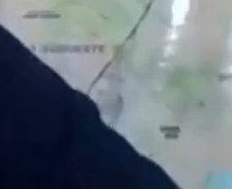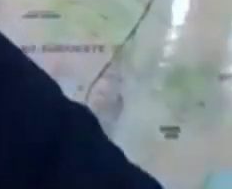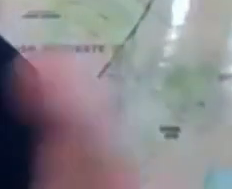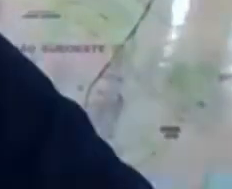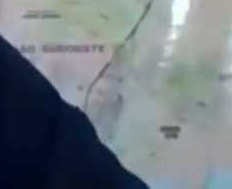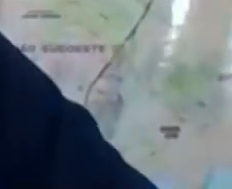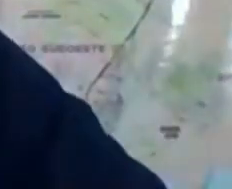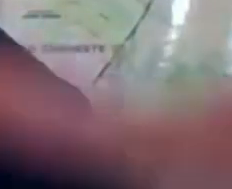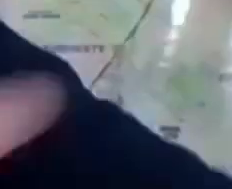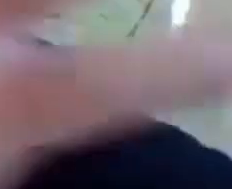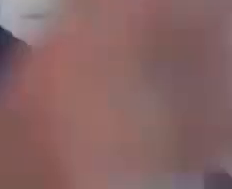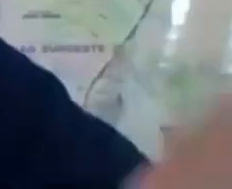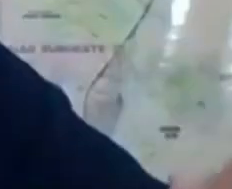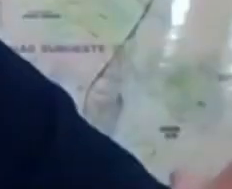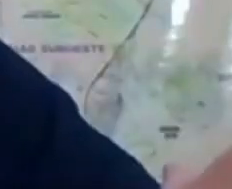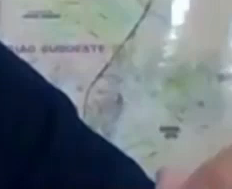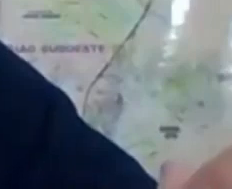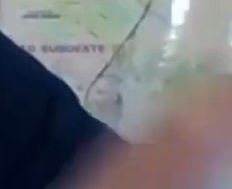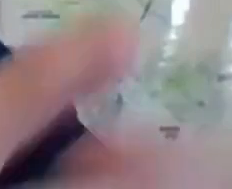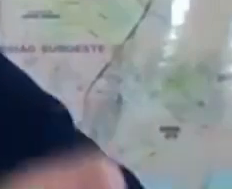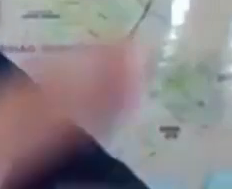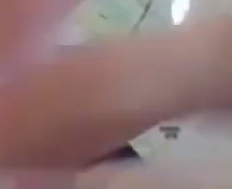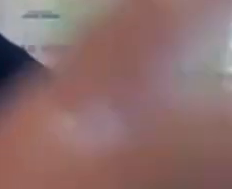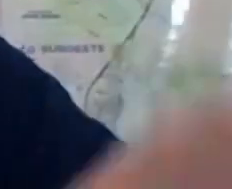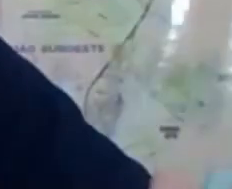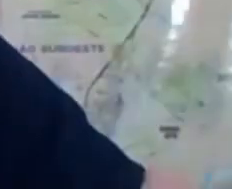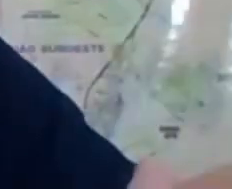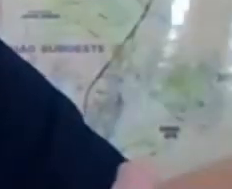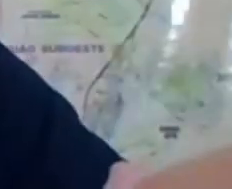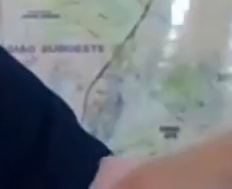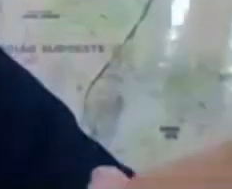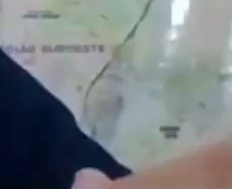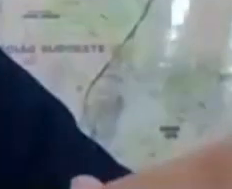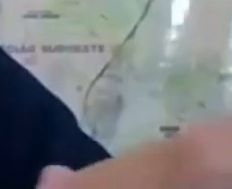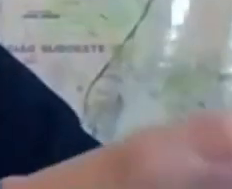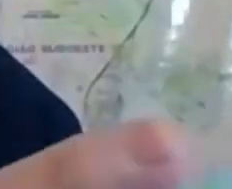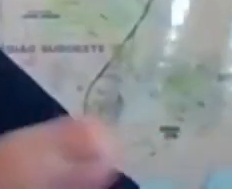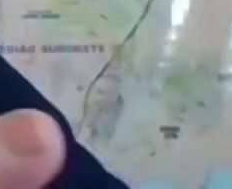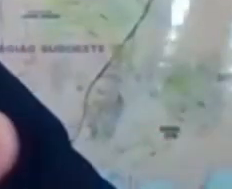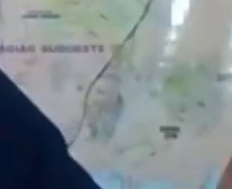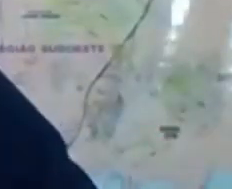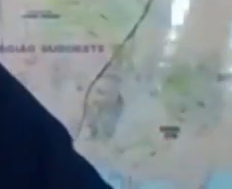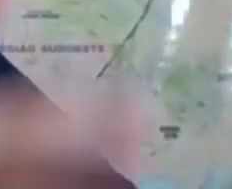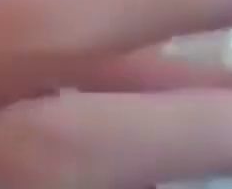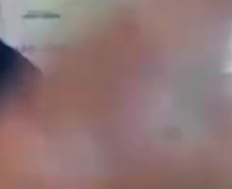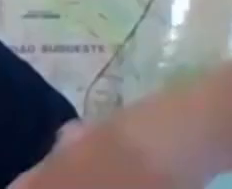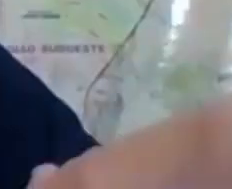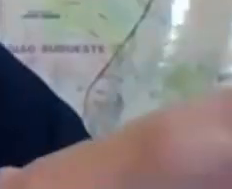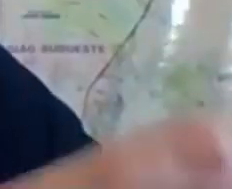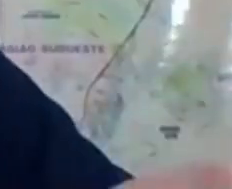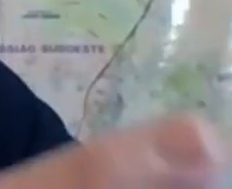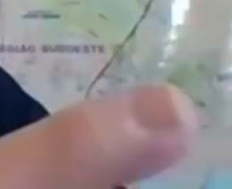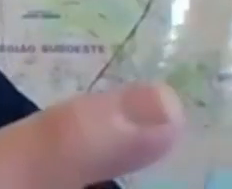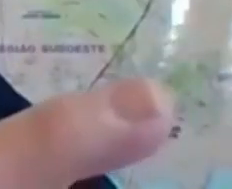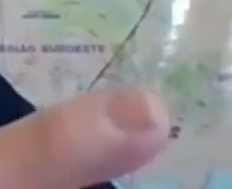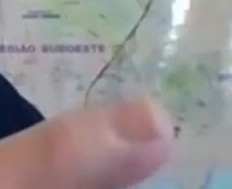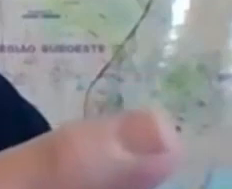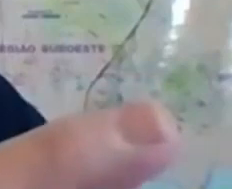deslocada de outras regiões para lá, sem o devido diálogo e para